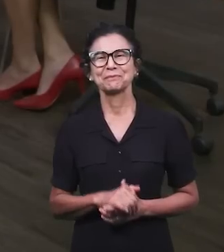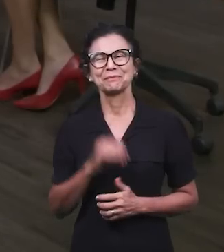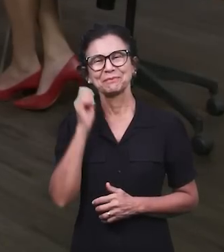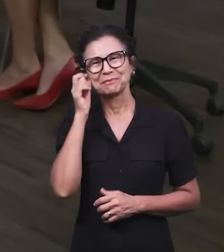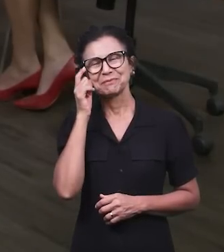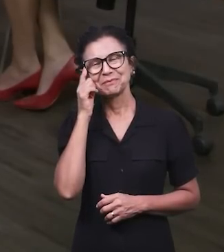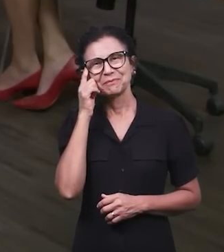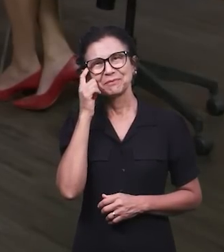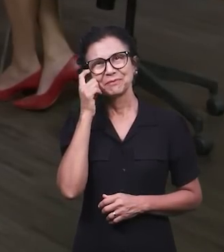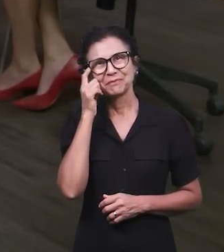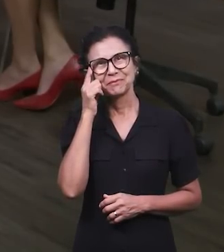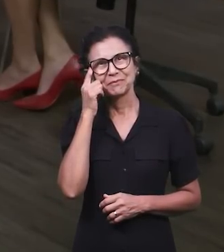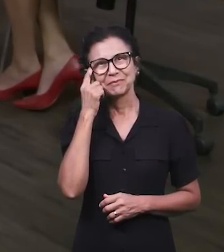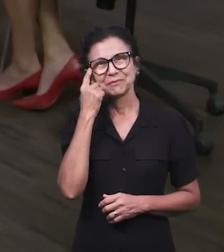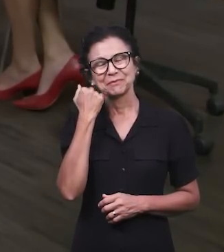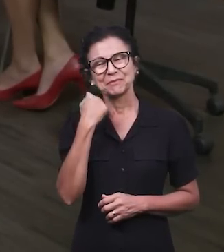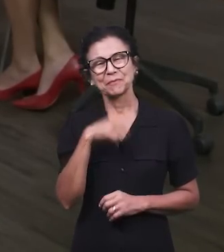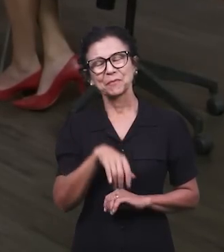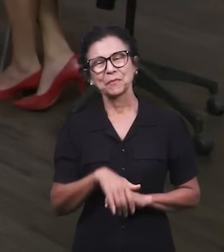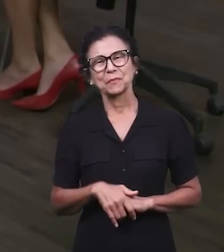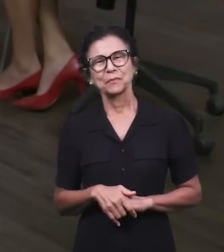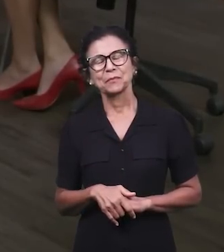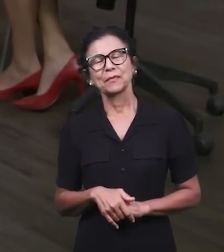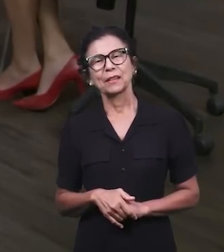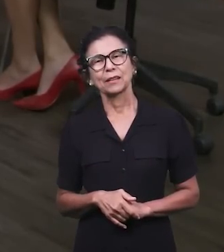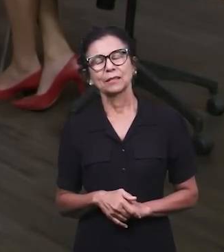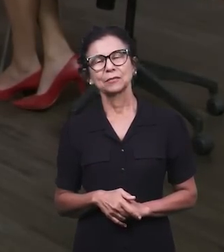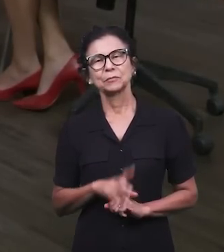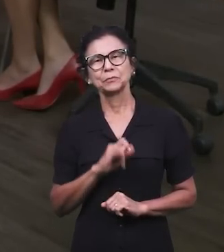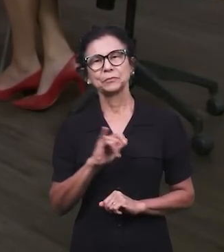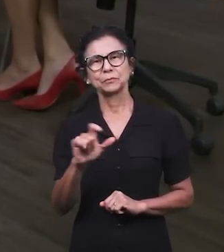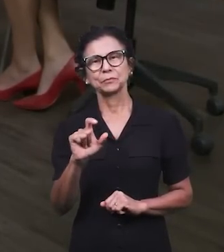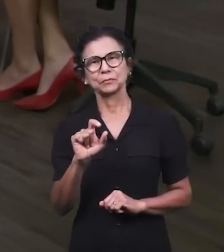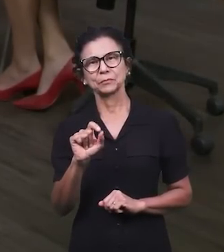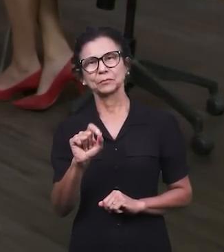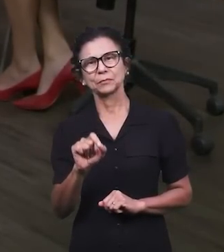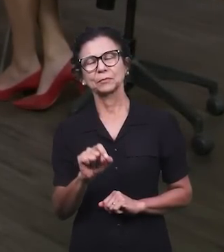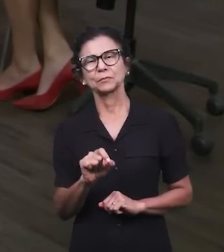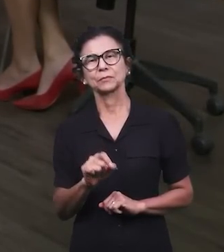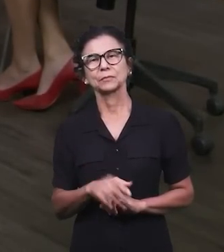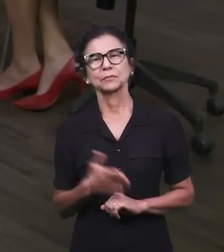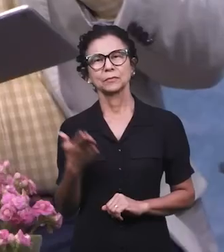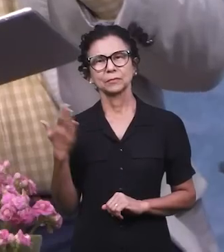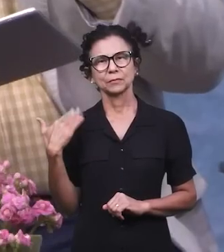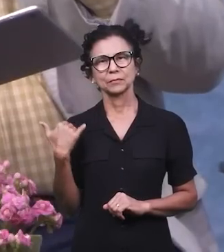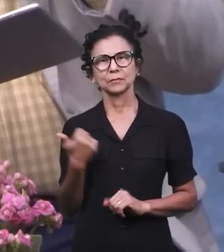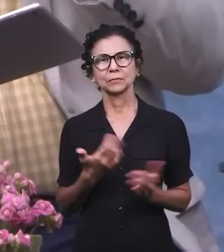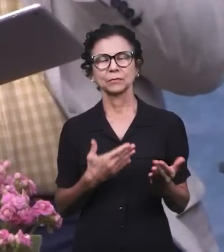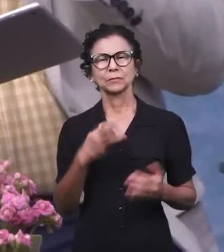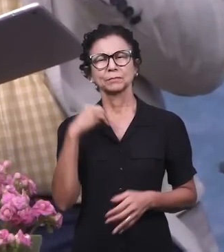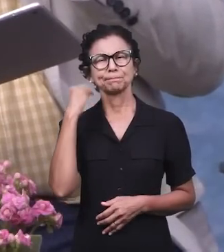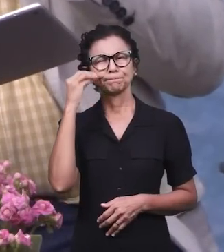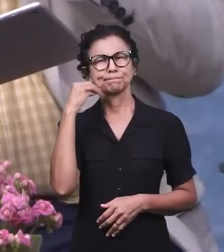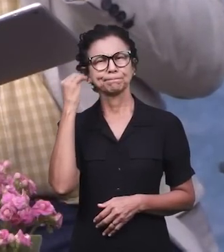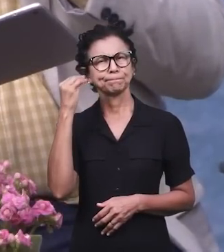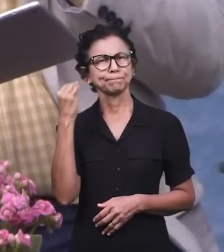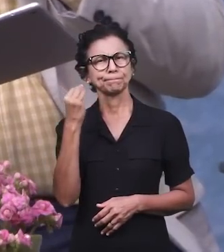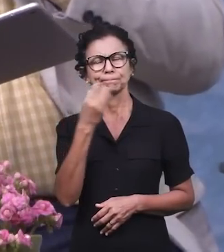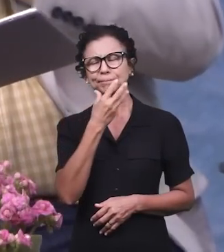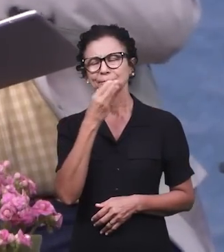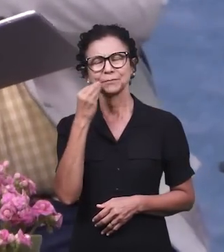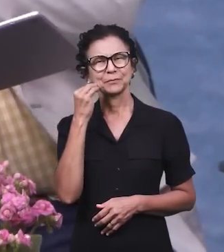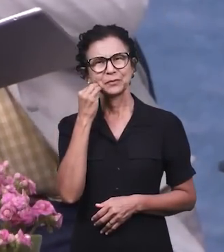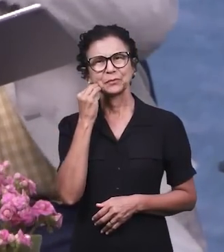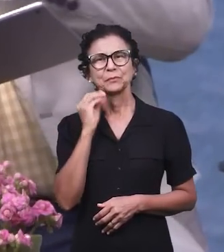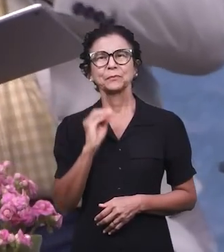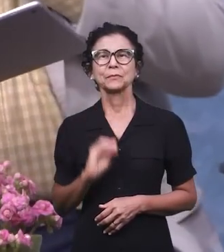bem, agradeço. Mas o que eu quero dizer é o seguinte, tivemos muitas experiências com o jejum, né? E é